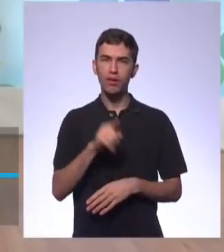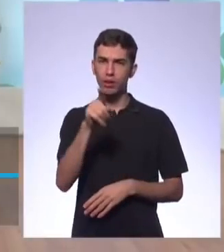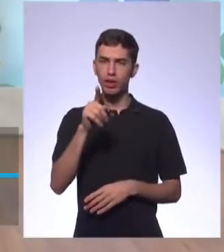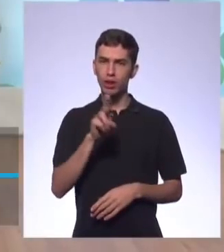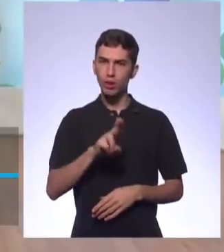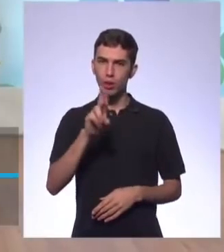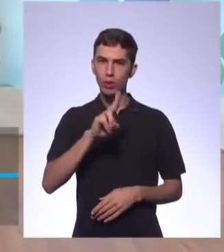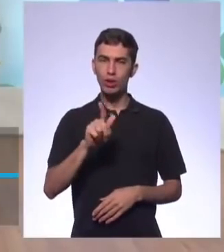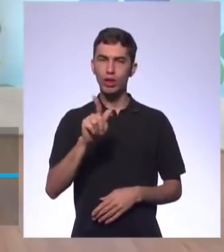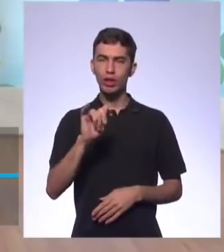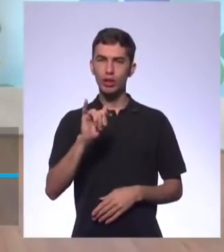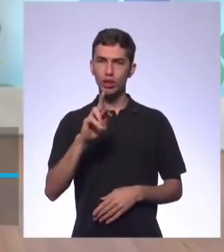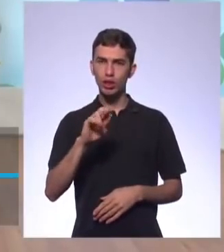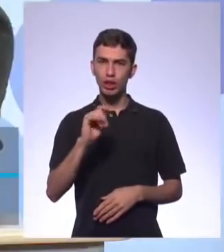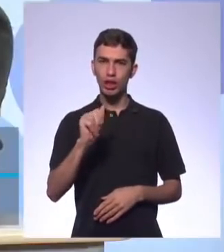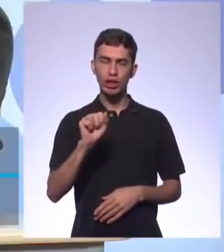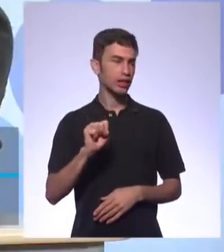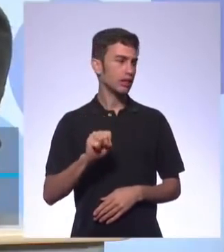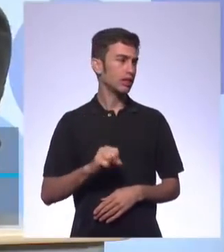Jonas?